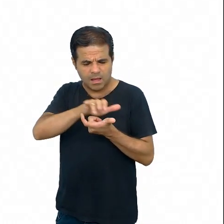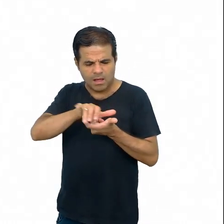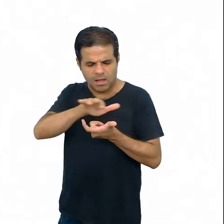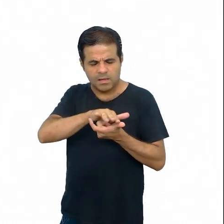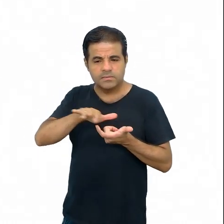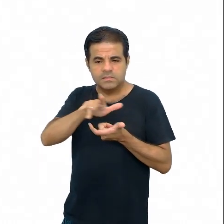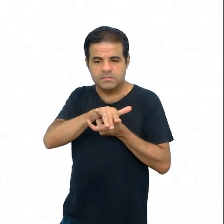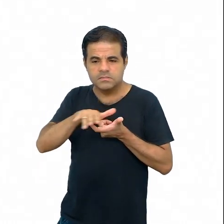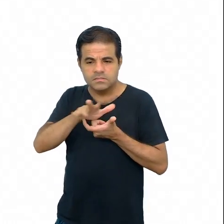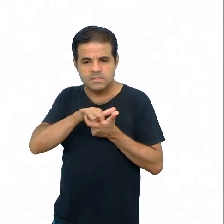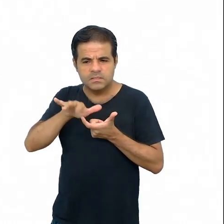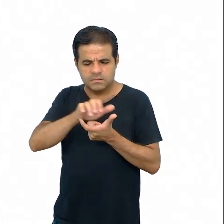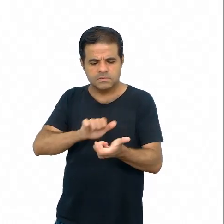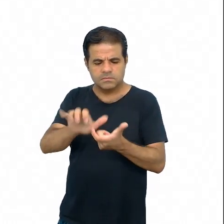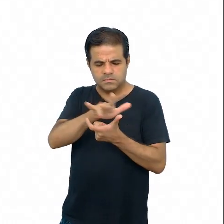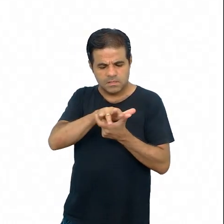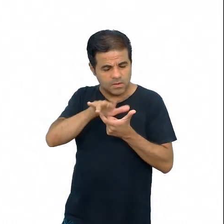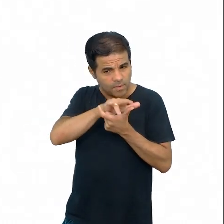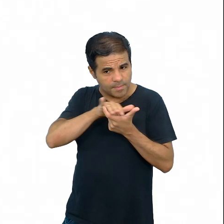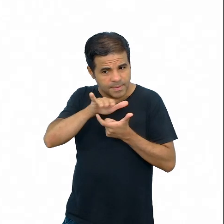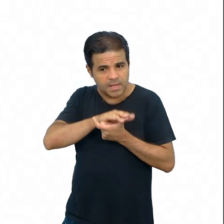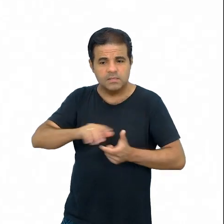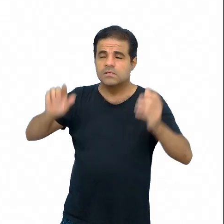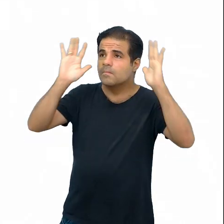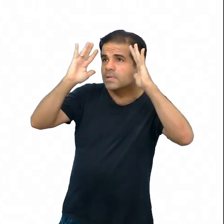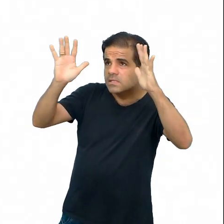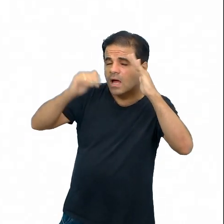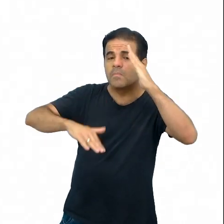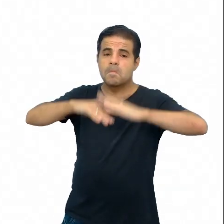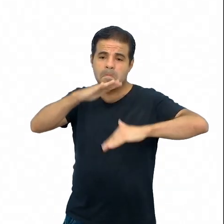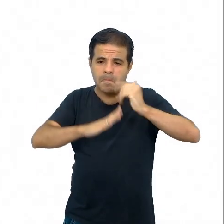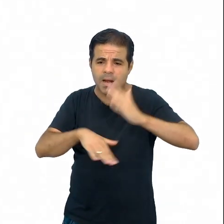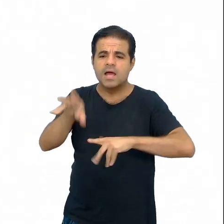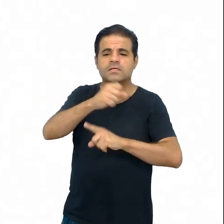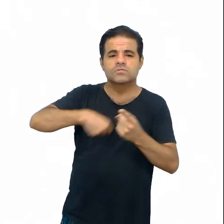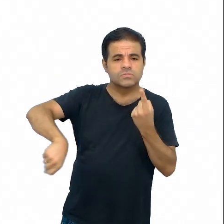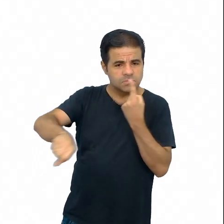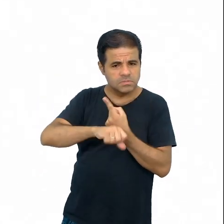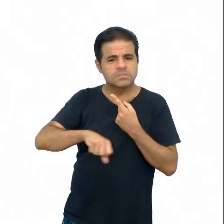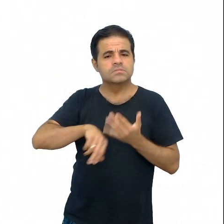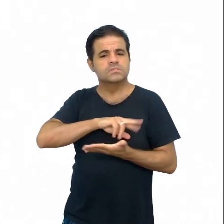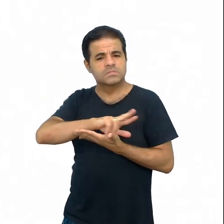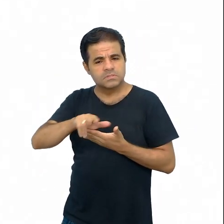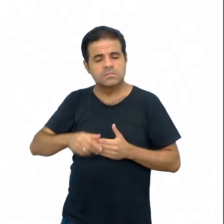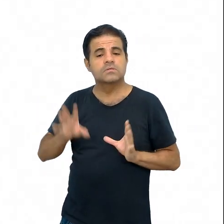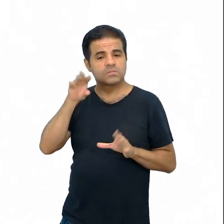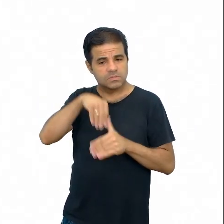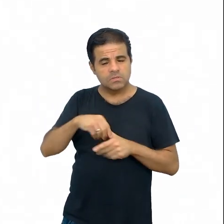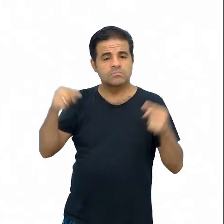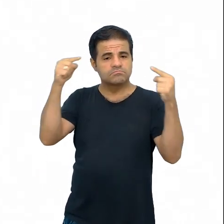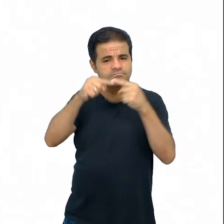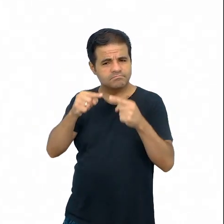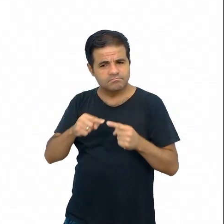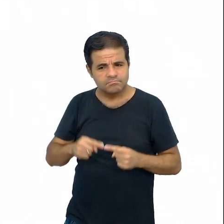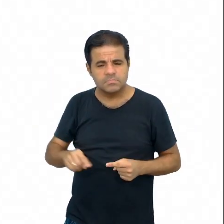questão dos letramentos também, são práticas sociais plurais e situadas que